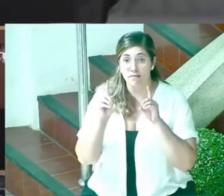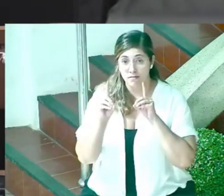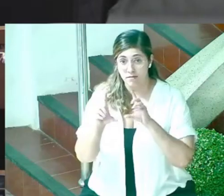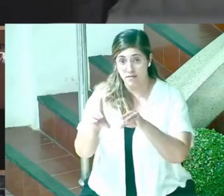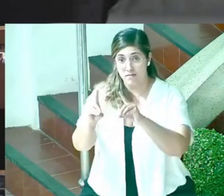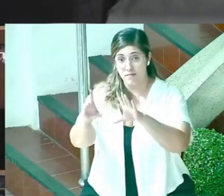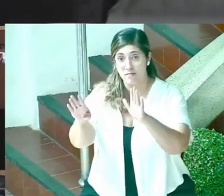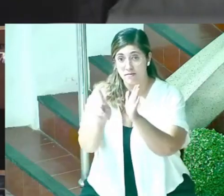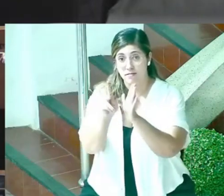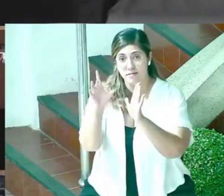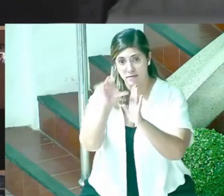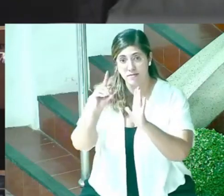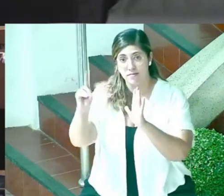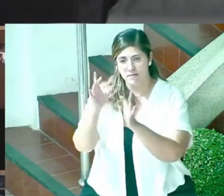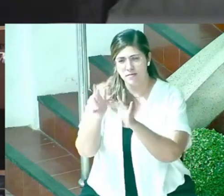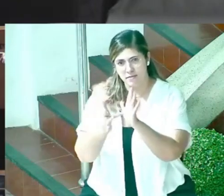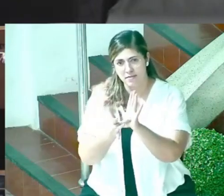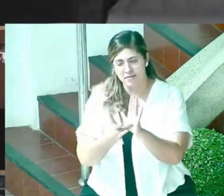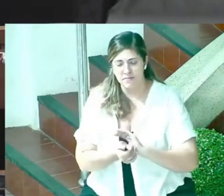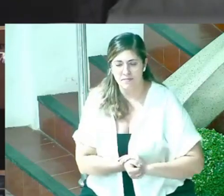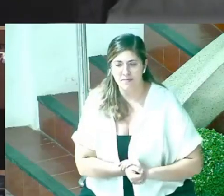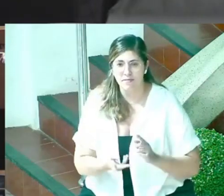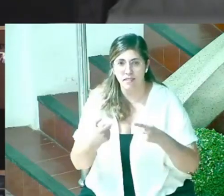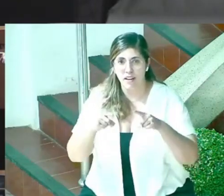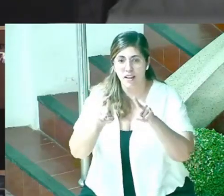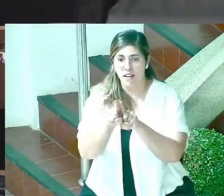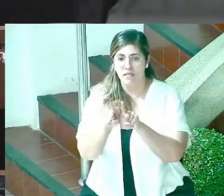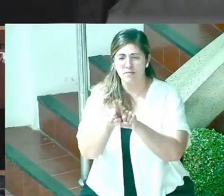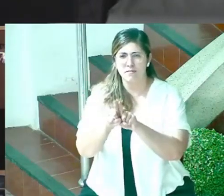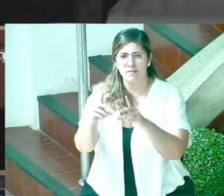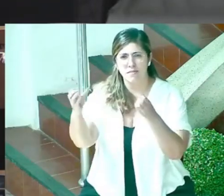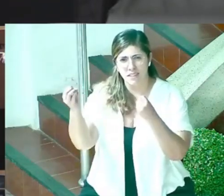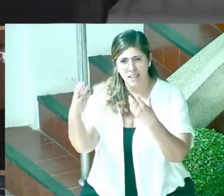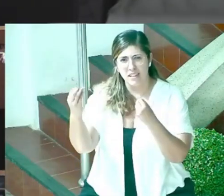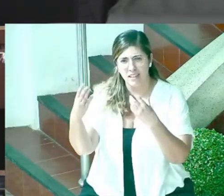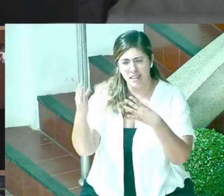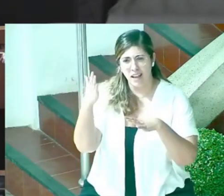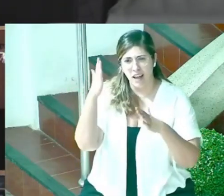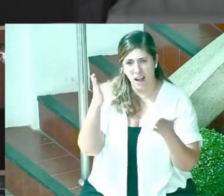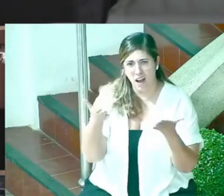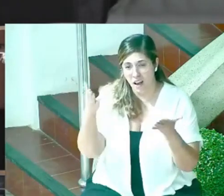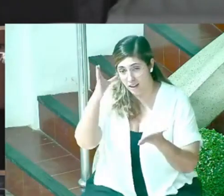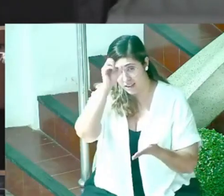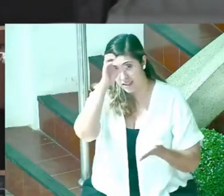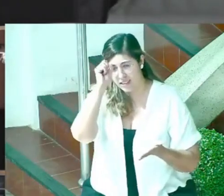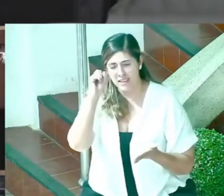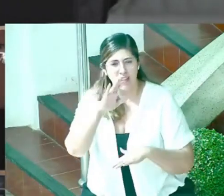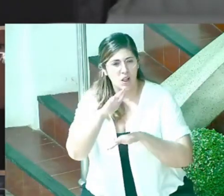o reino do Pai, as prioridades da vida de um discípulo.